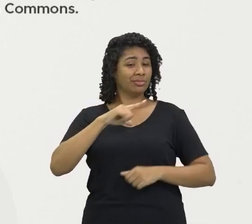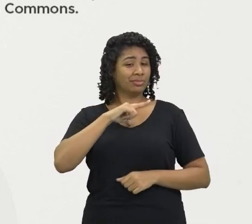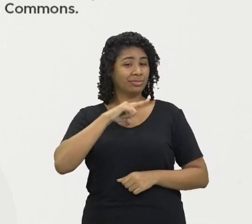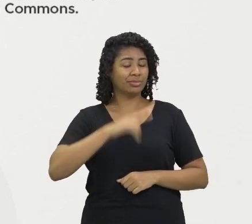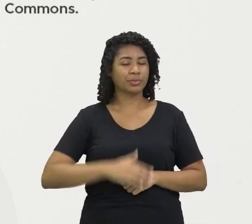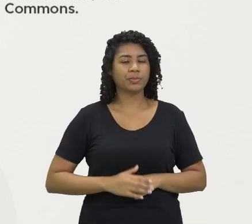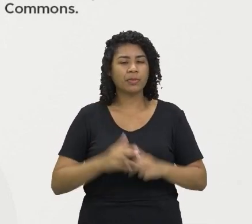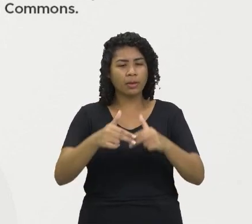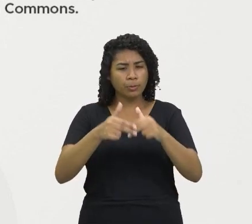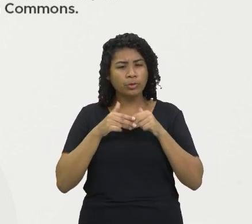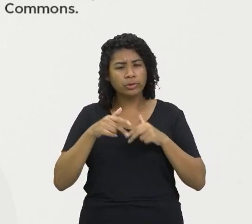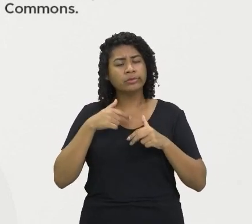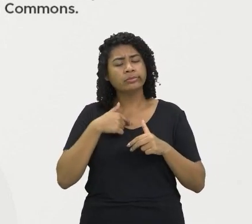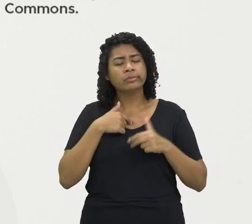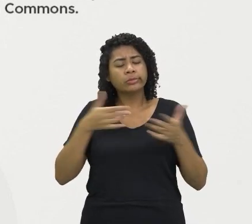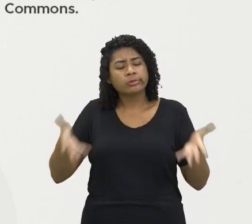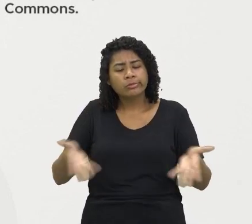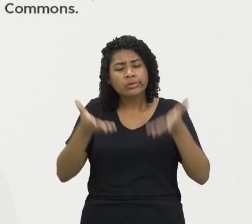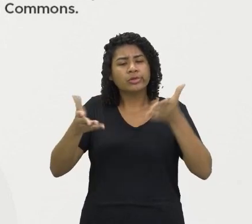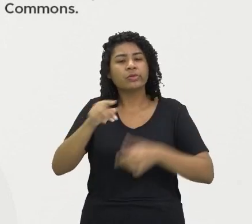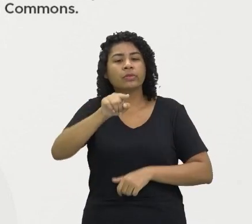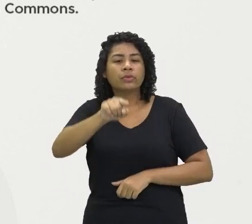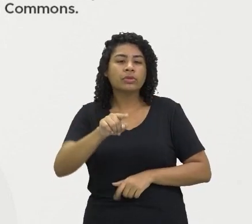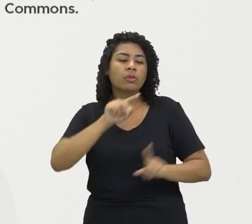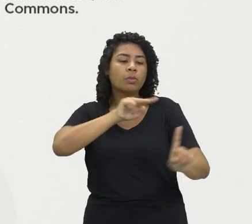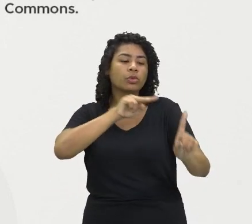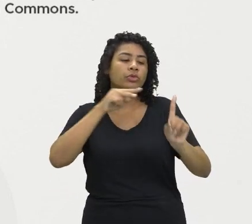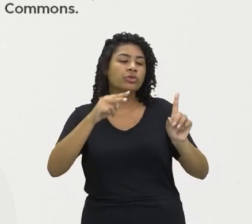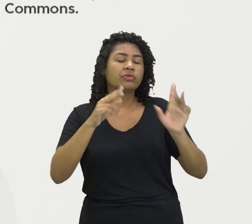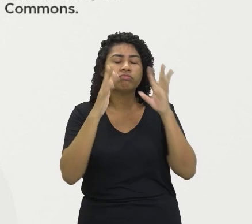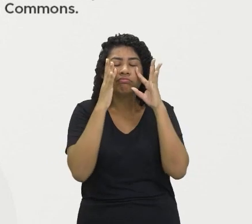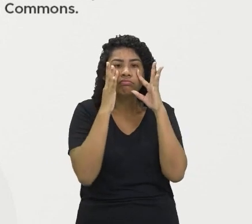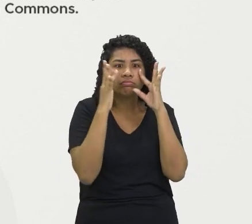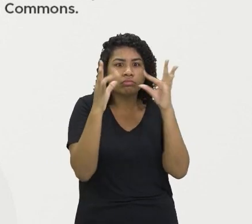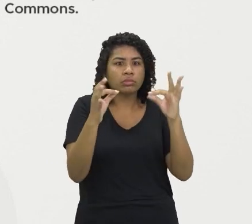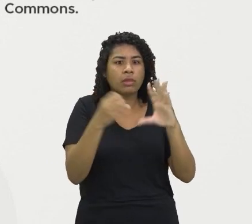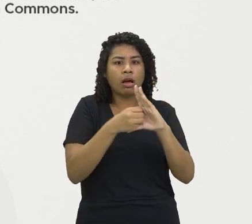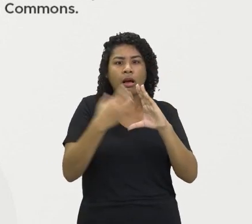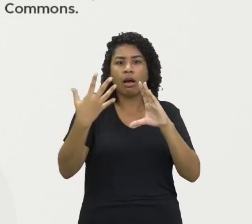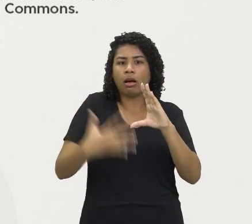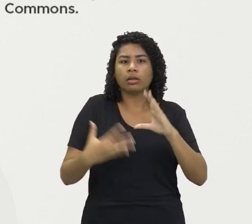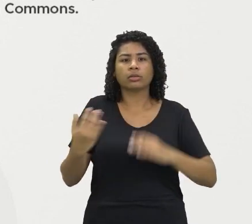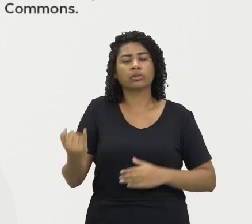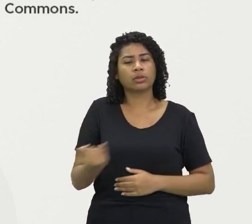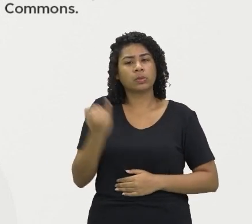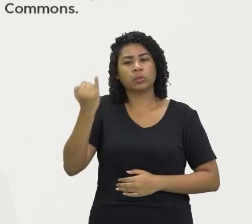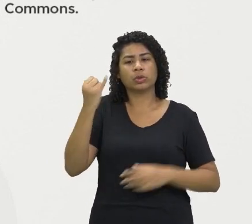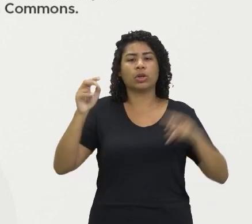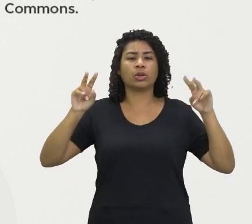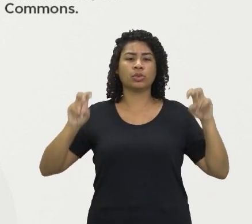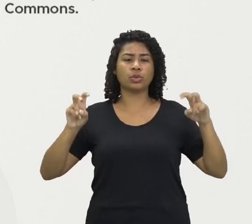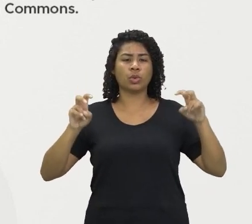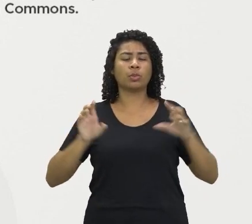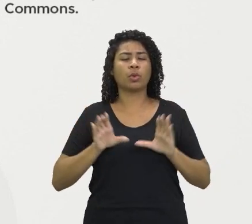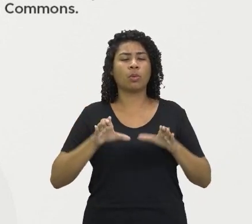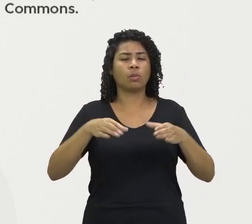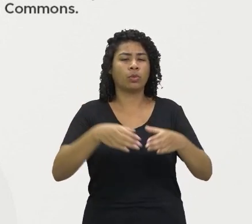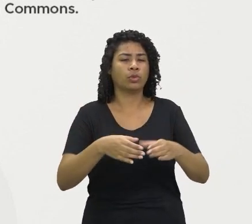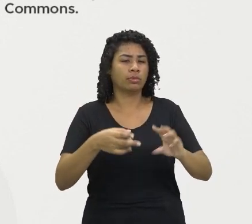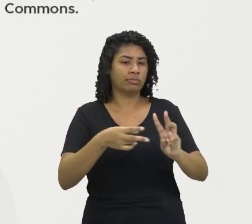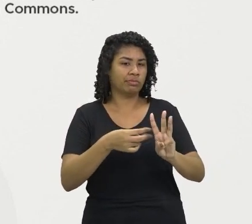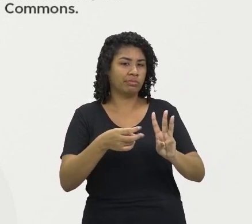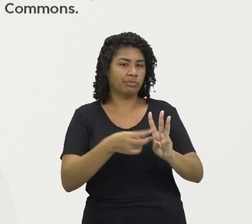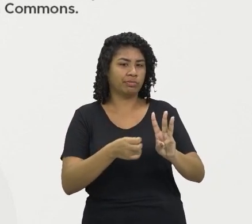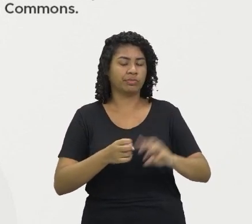a olhar com muita atenção para algumas características em relação às comunidades indígenas. A